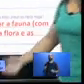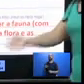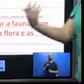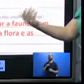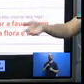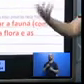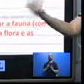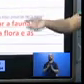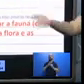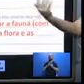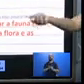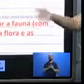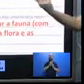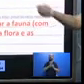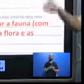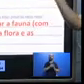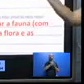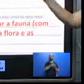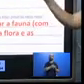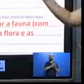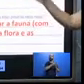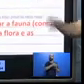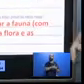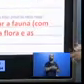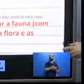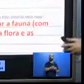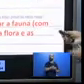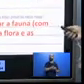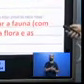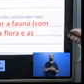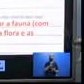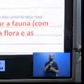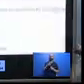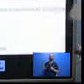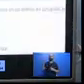só esperando para carregar nossas riquezas, ó, e levar embora.